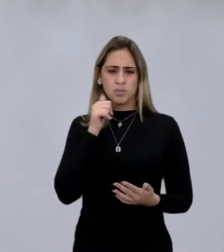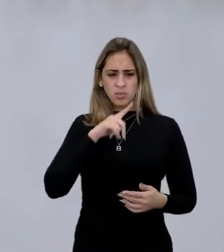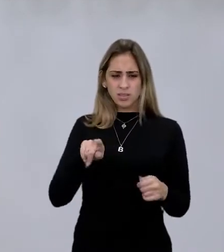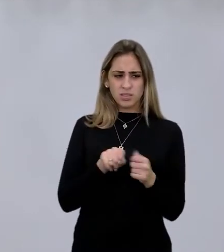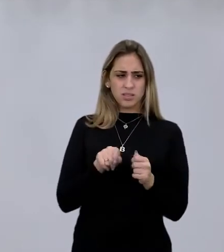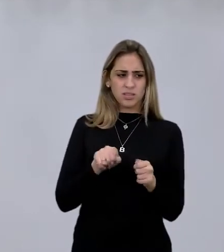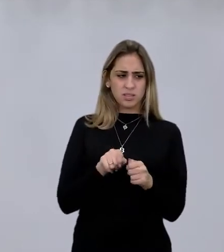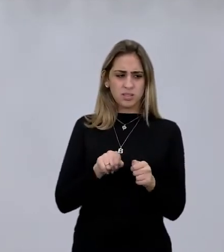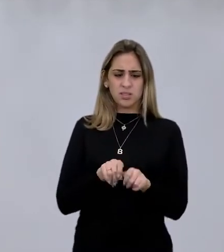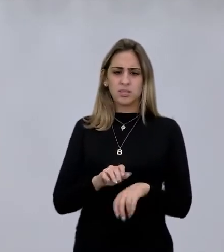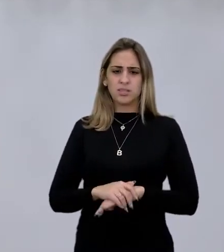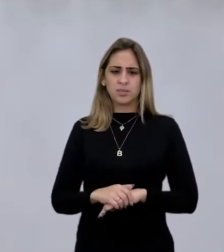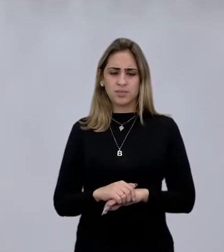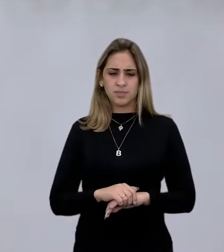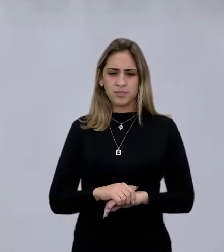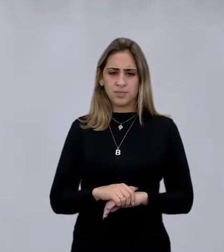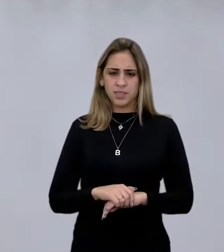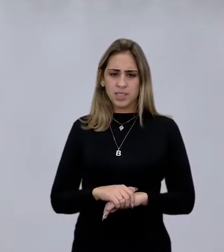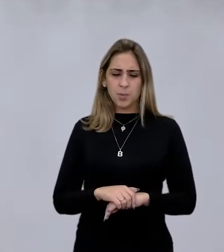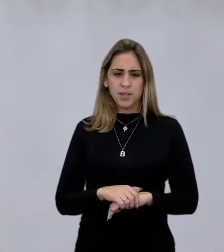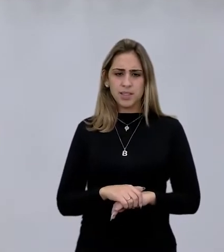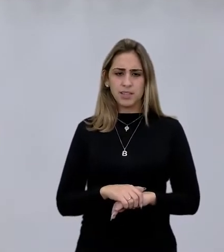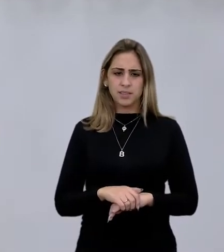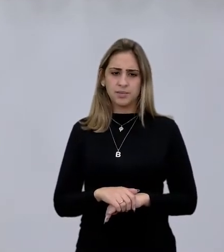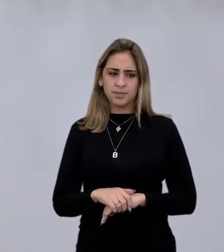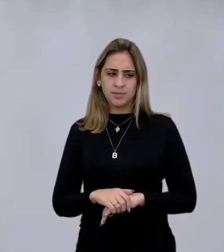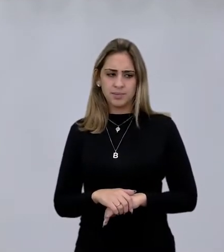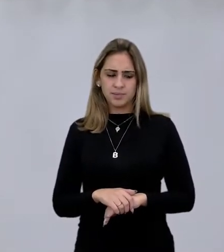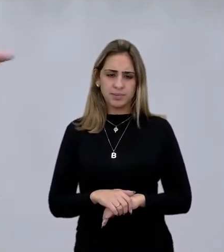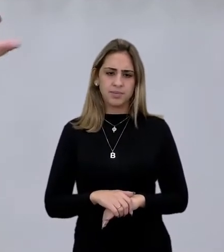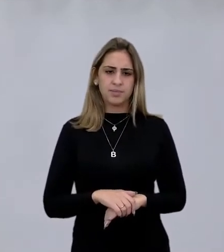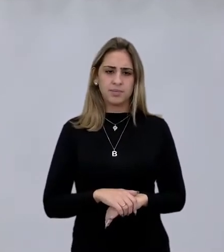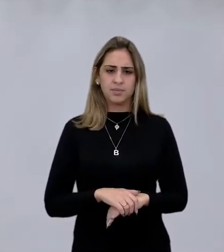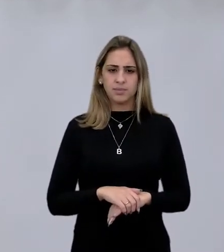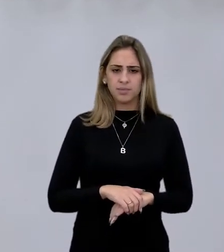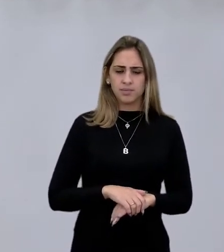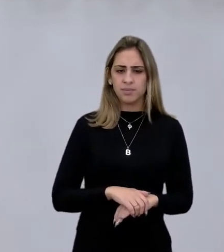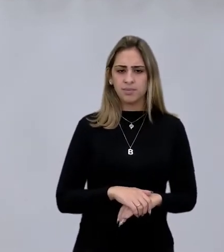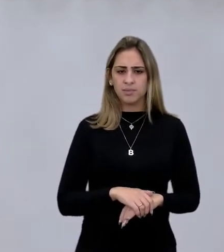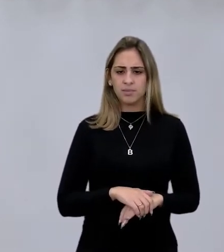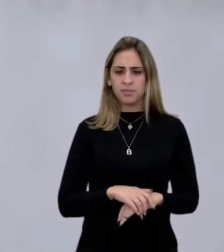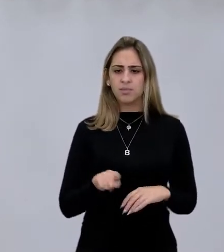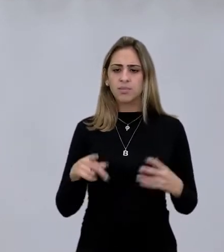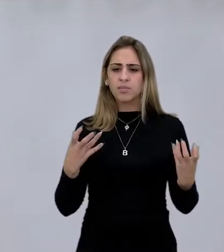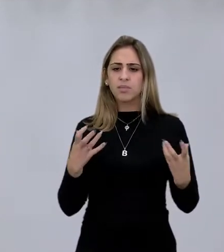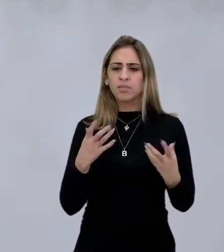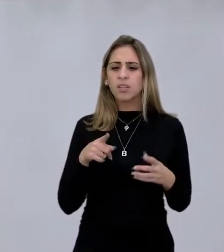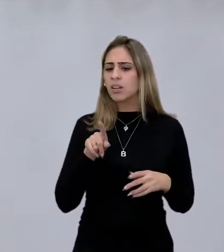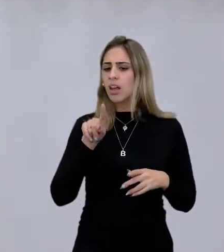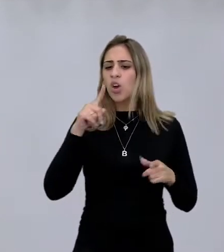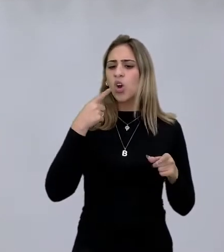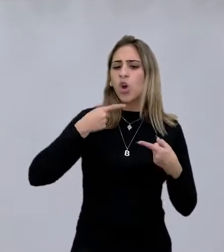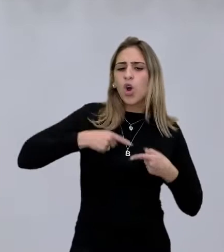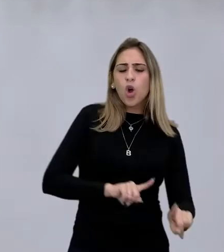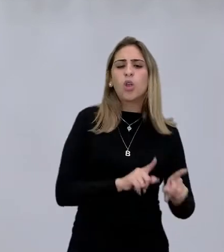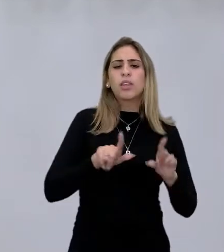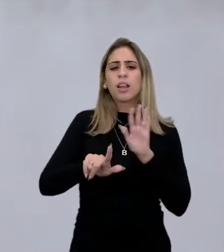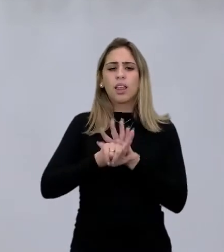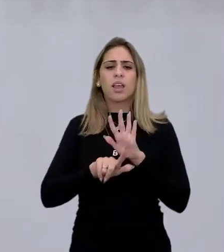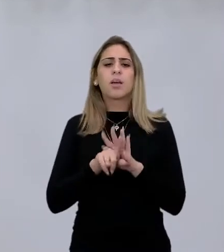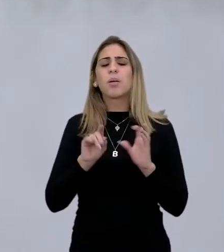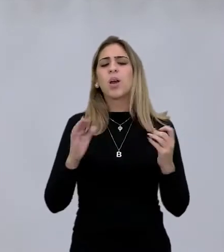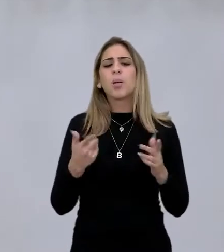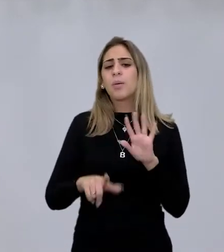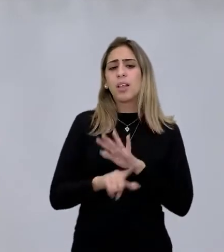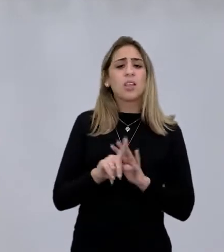isso na frente do guarda e o guarda ficou tipo assim, tá, eu faço o quê? O que você quer? E ela, não, mas isso é contra a lei. Só que o que acontece? É